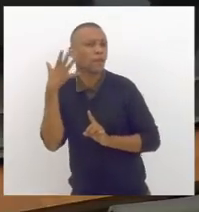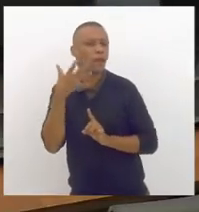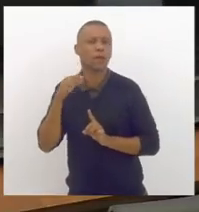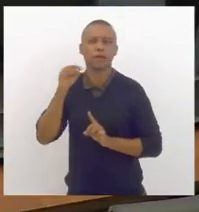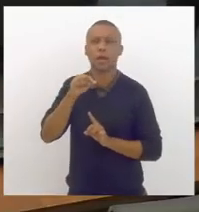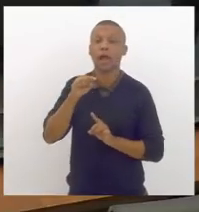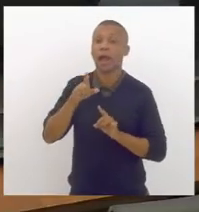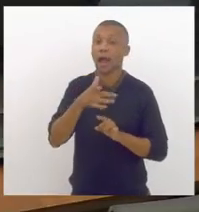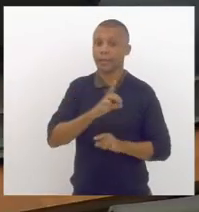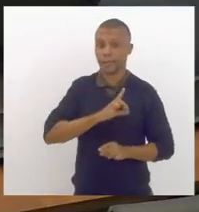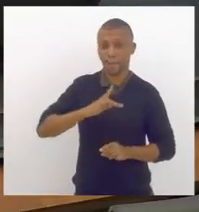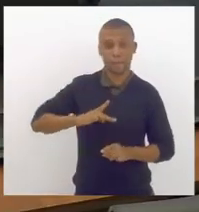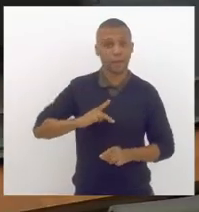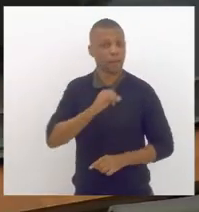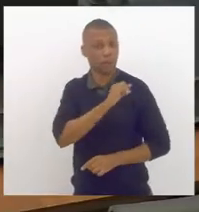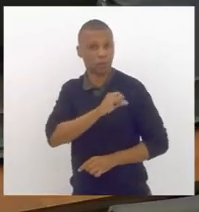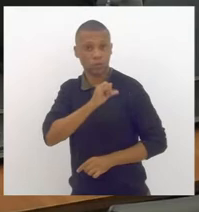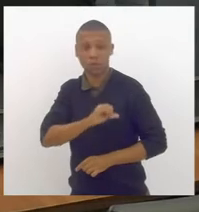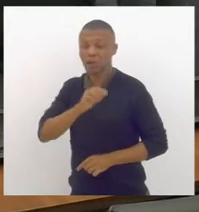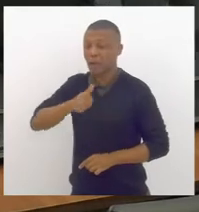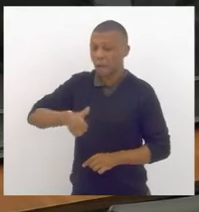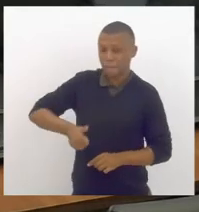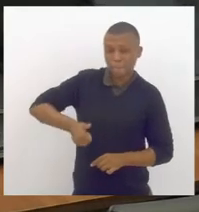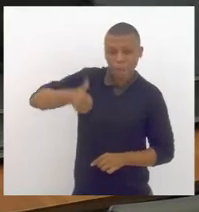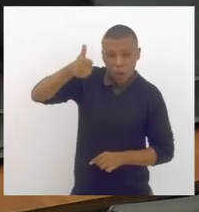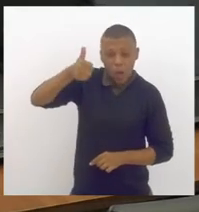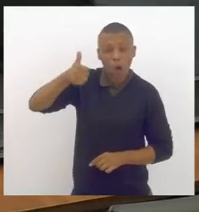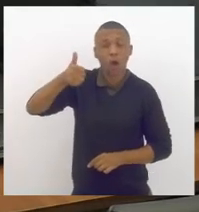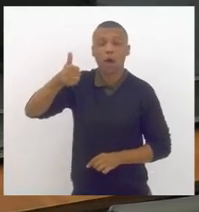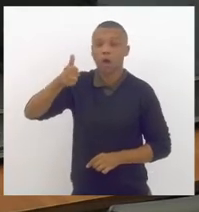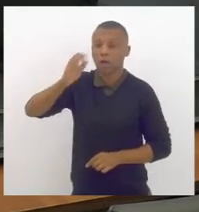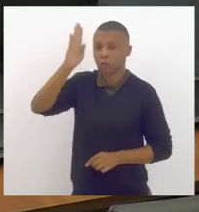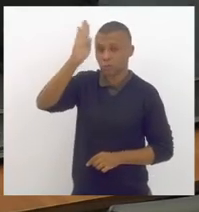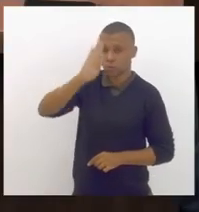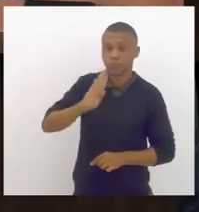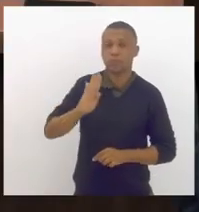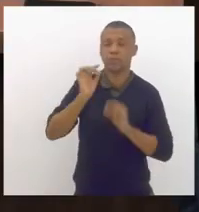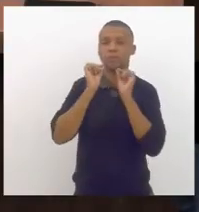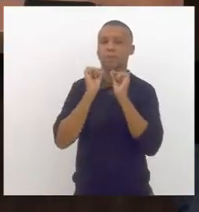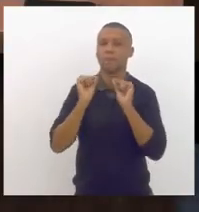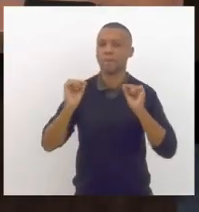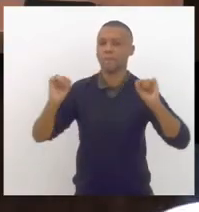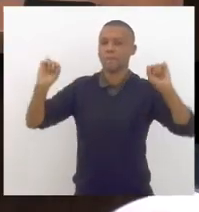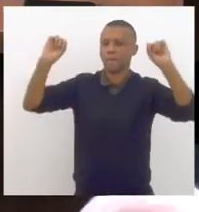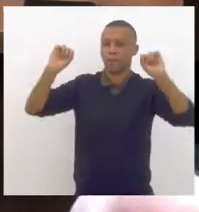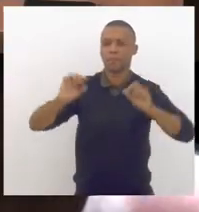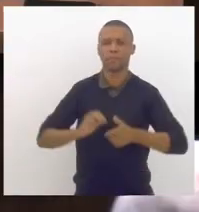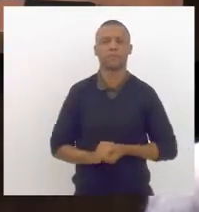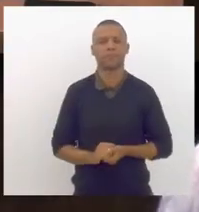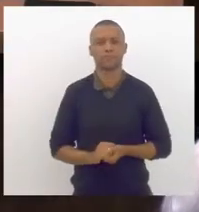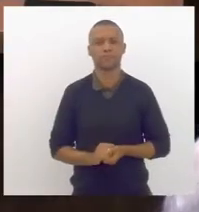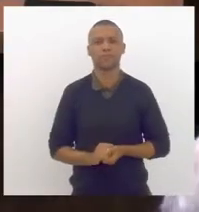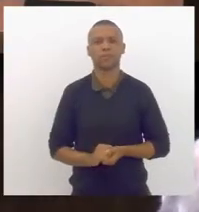Rio de Janeiro é a melhor Defensoria Pública do Brasil. E eu diria que